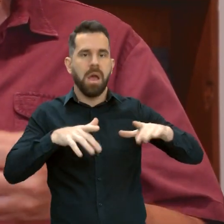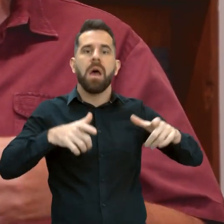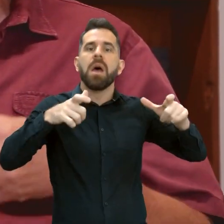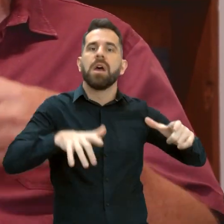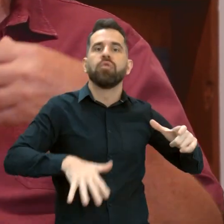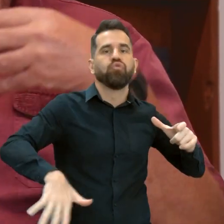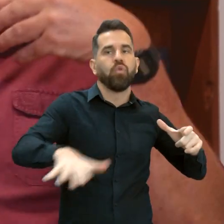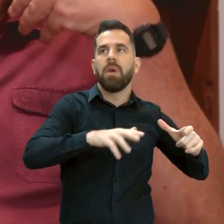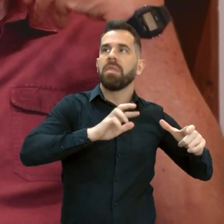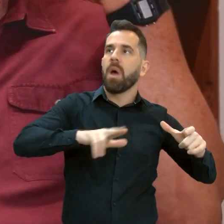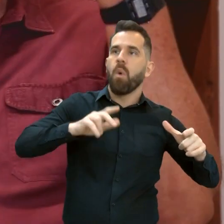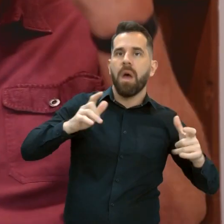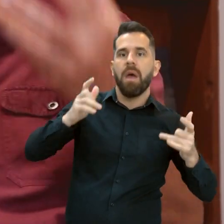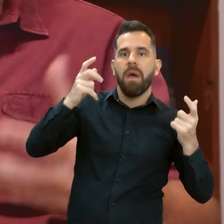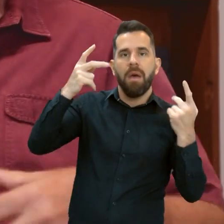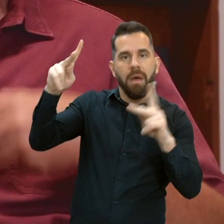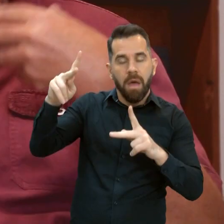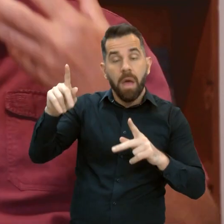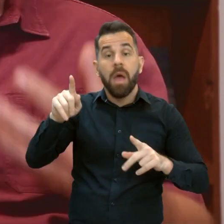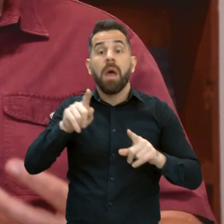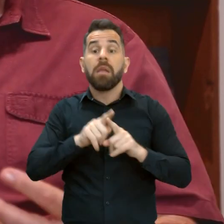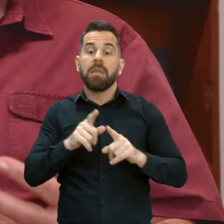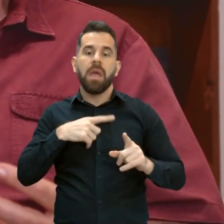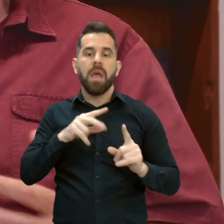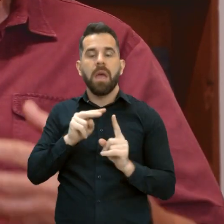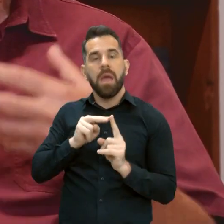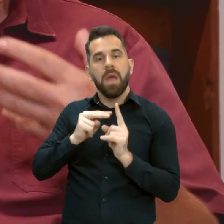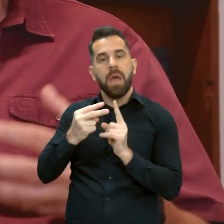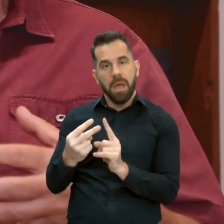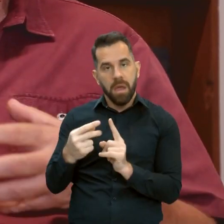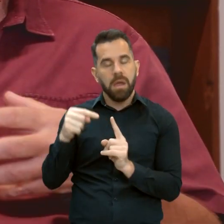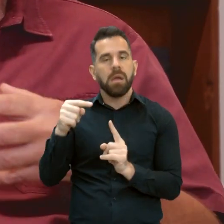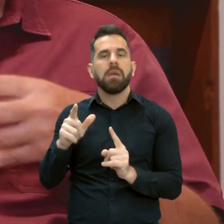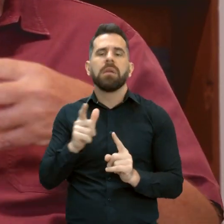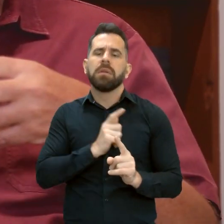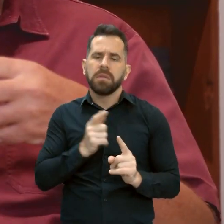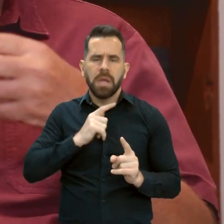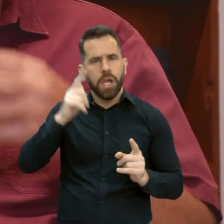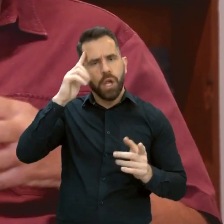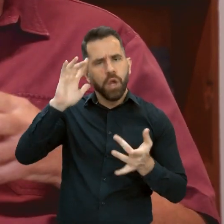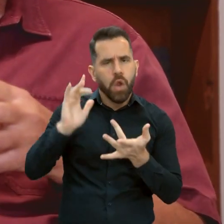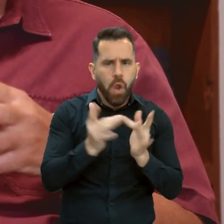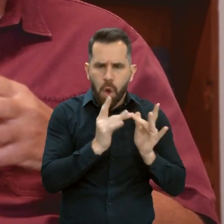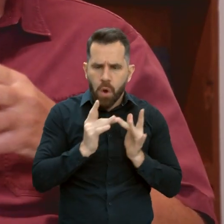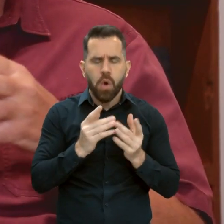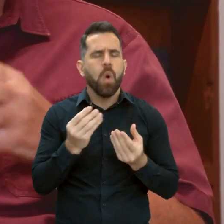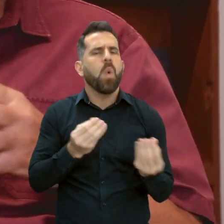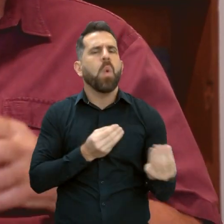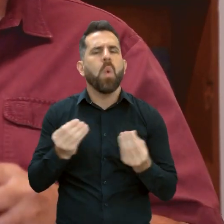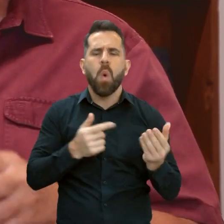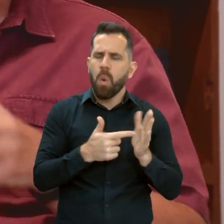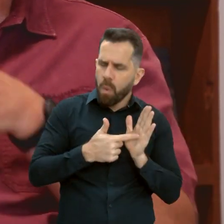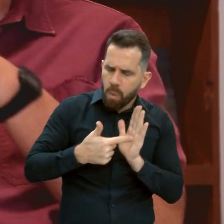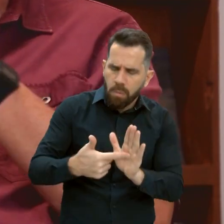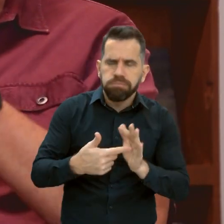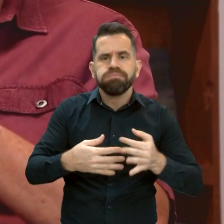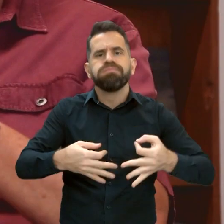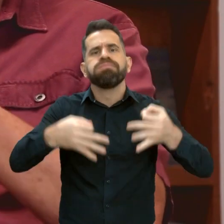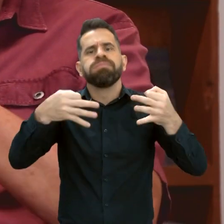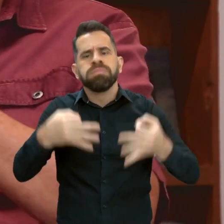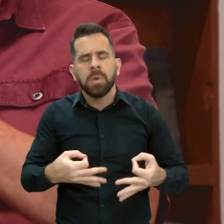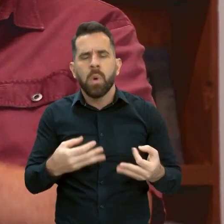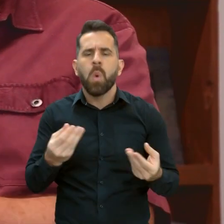a abordagem é argumentos lógicos que descrevem, demonstram definitivamente que